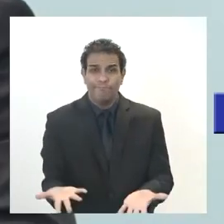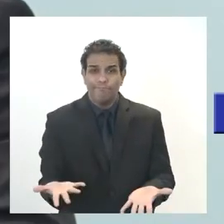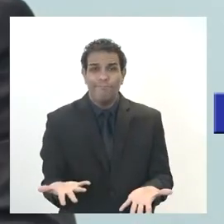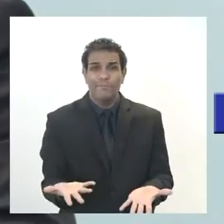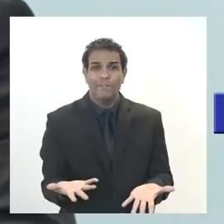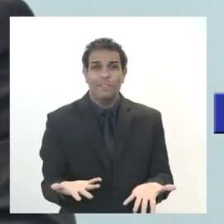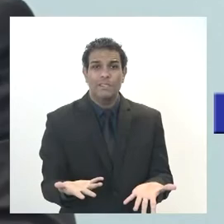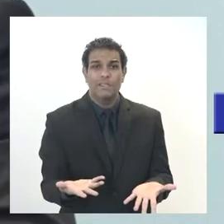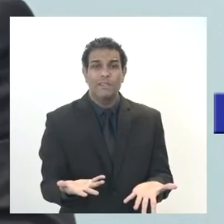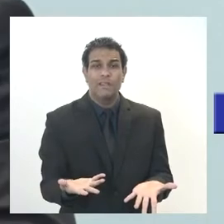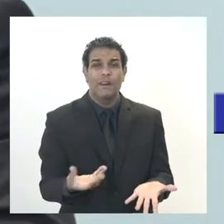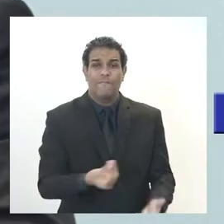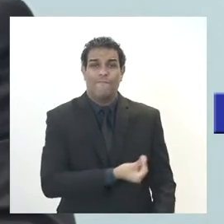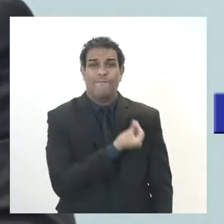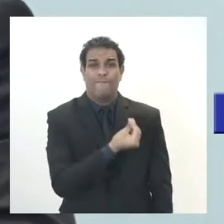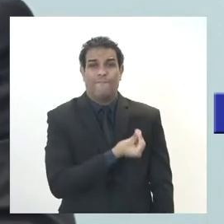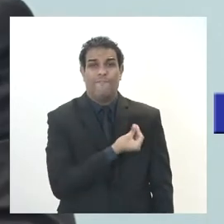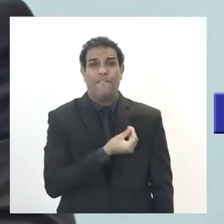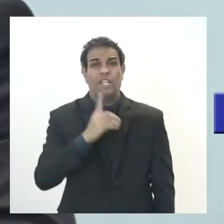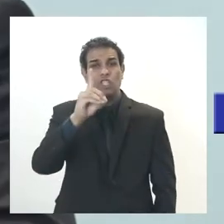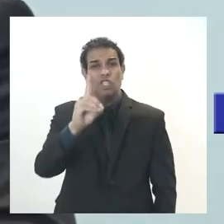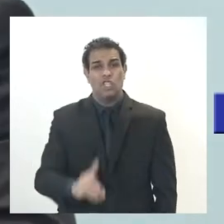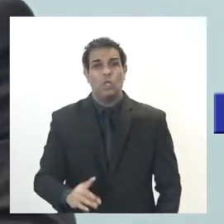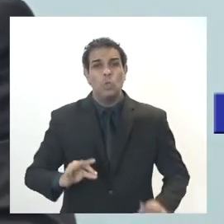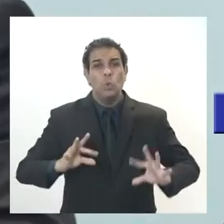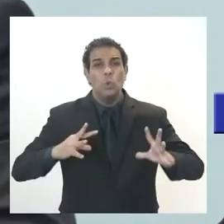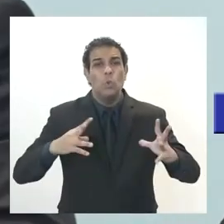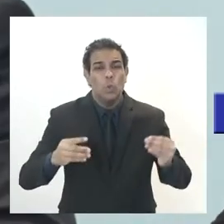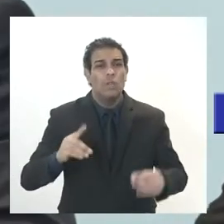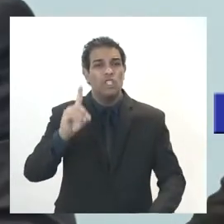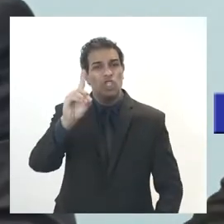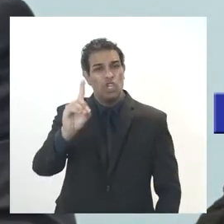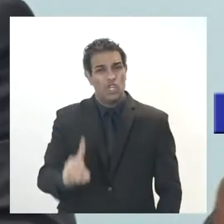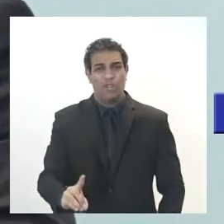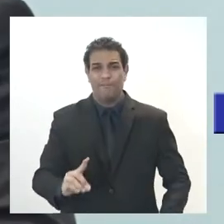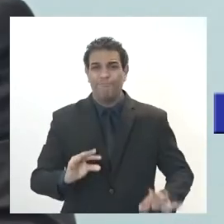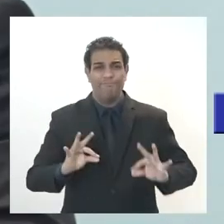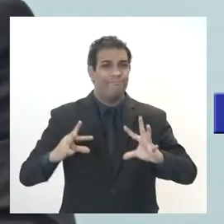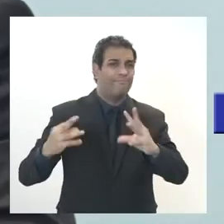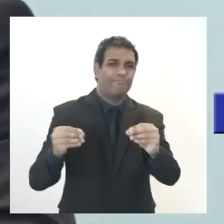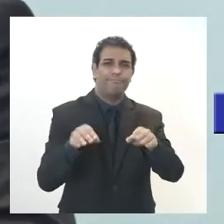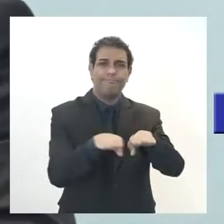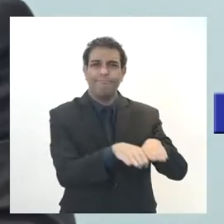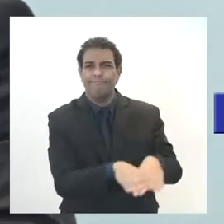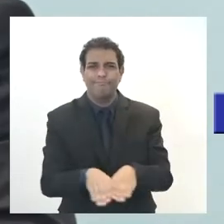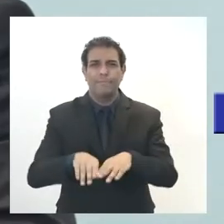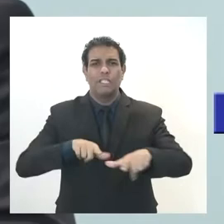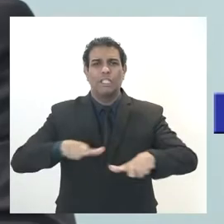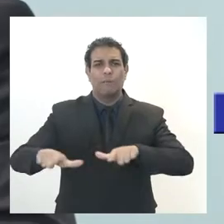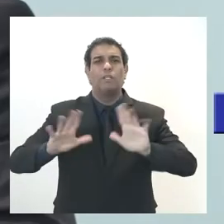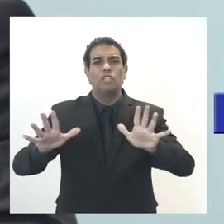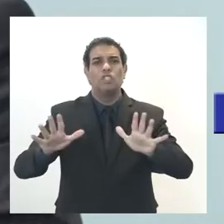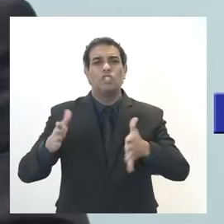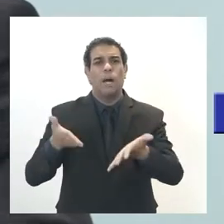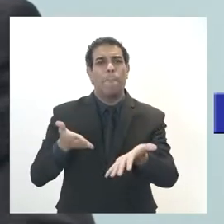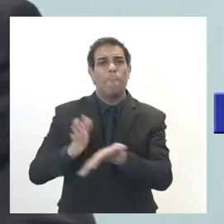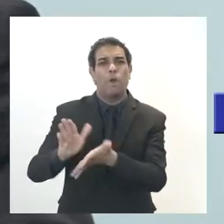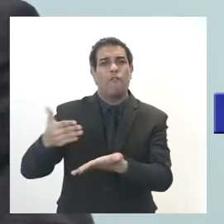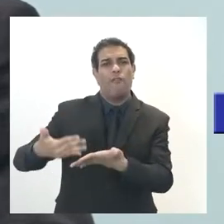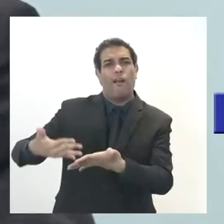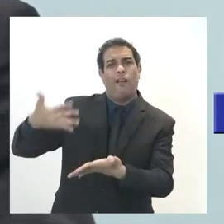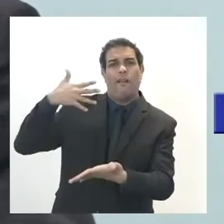alinhamento básico e todos os direitos da população da classe trabalhadora que foram garantidos na Constituição